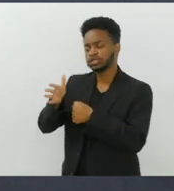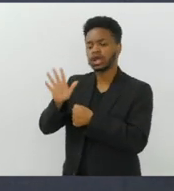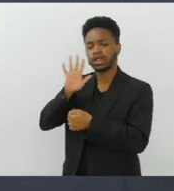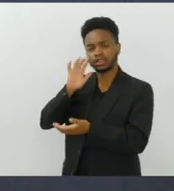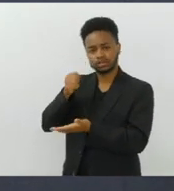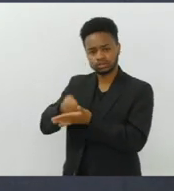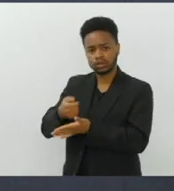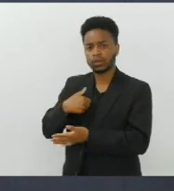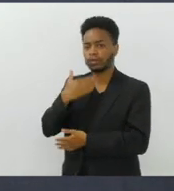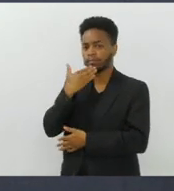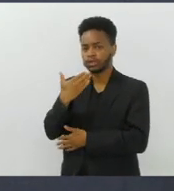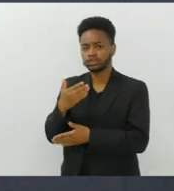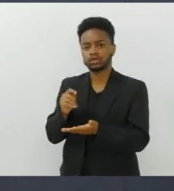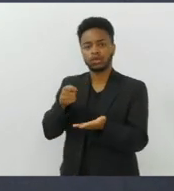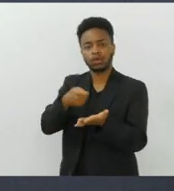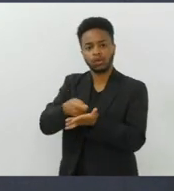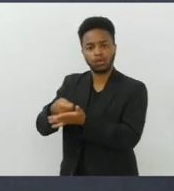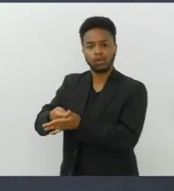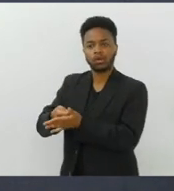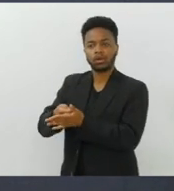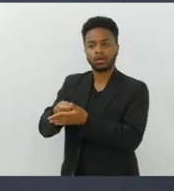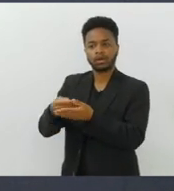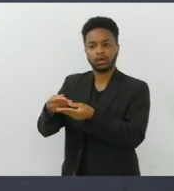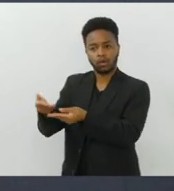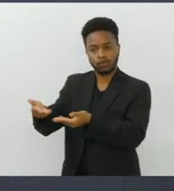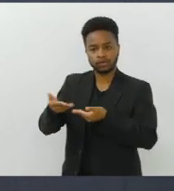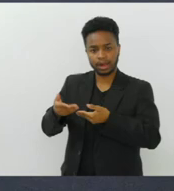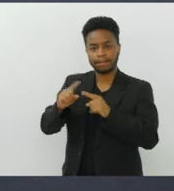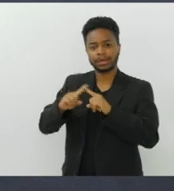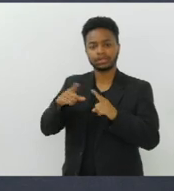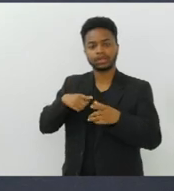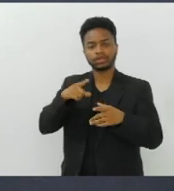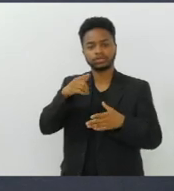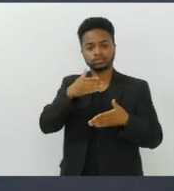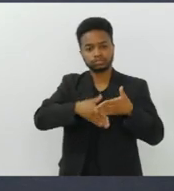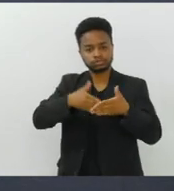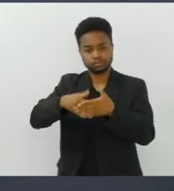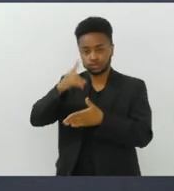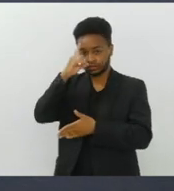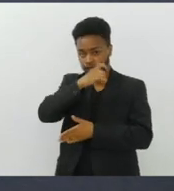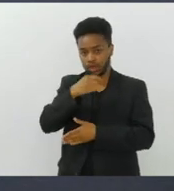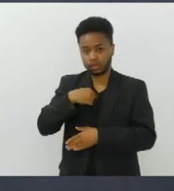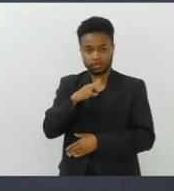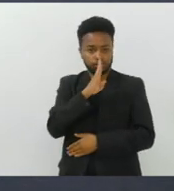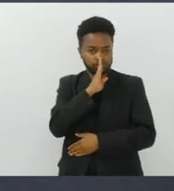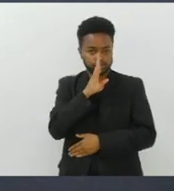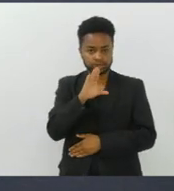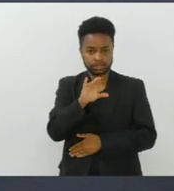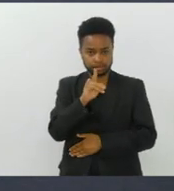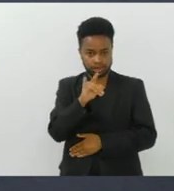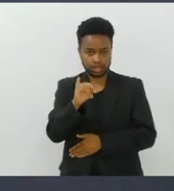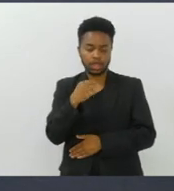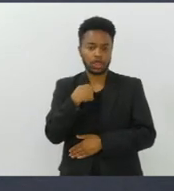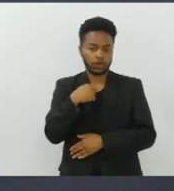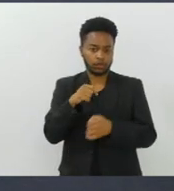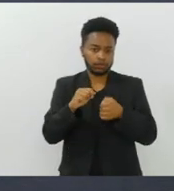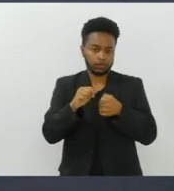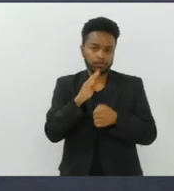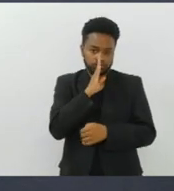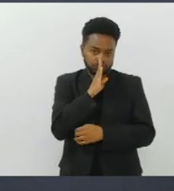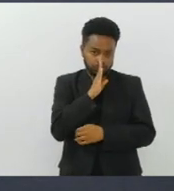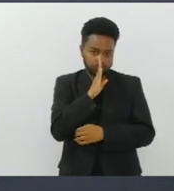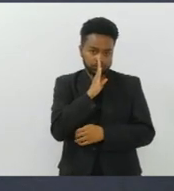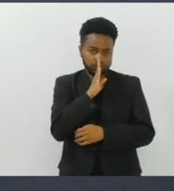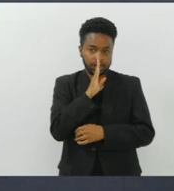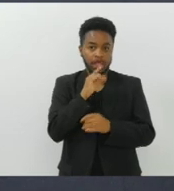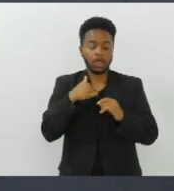já pedi para ser convocado e estou encontrando dificuldade. Eu não vou me pronunciar mais na CPI, eu vou ficar quieto. Aviso as